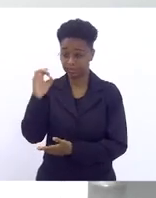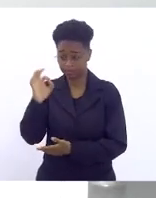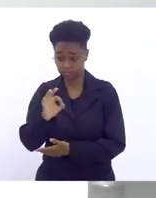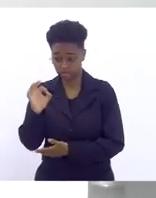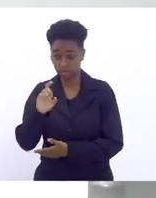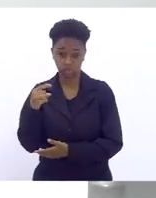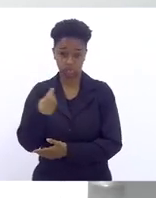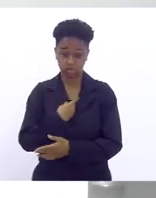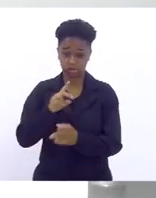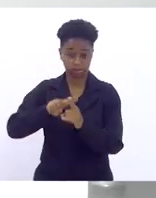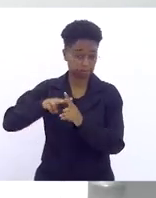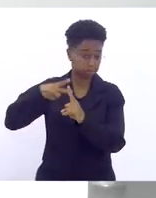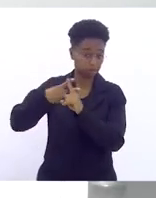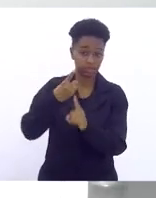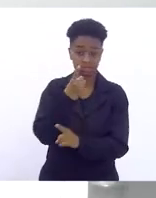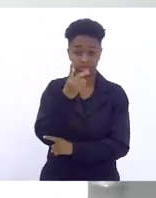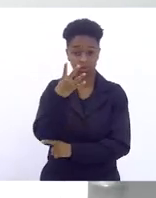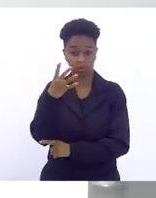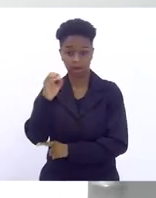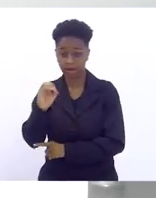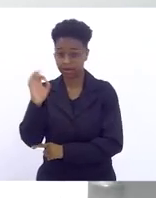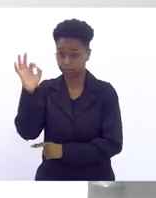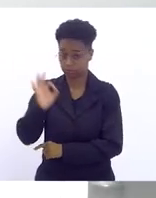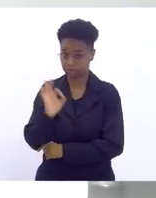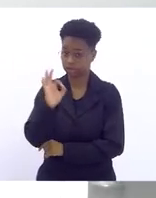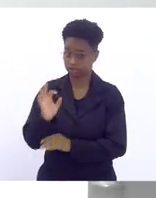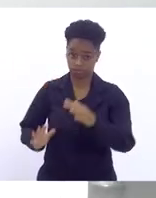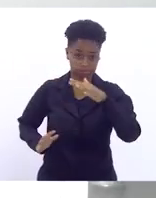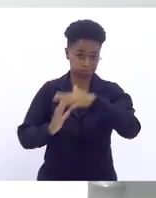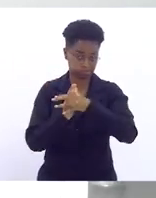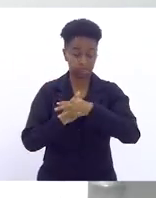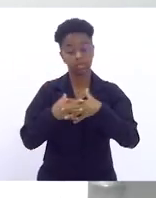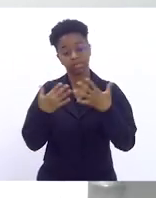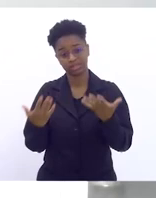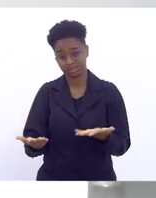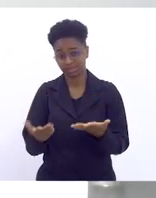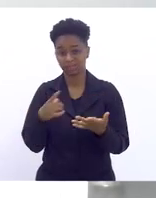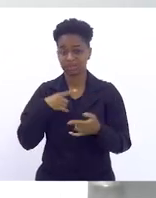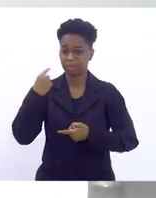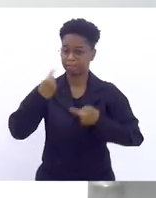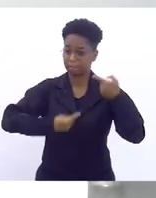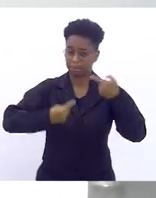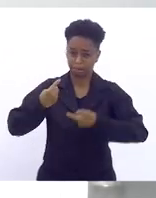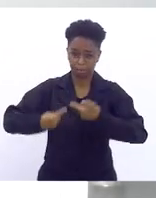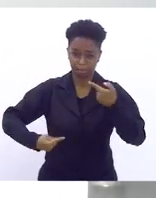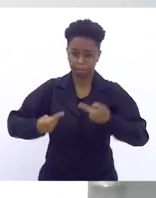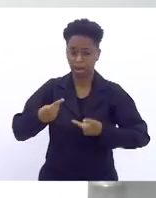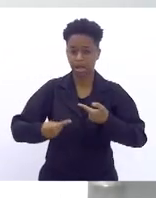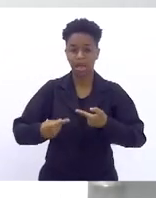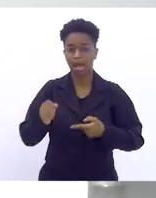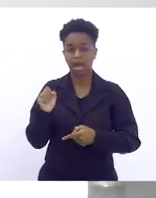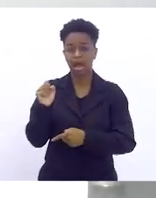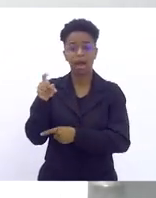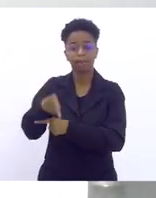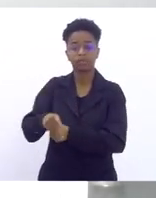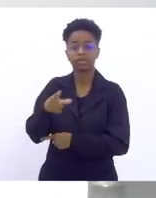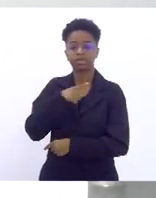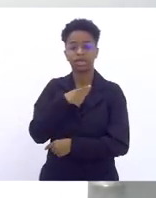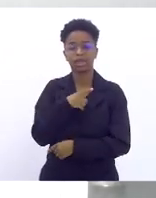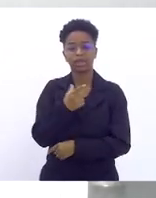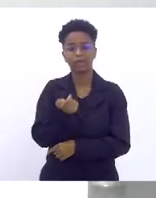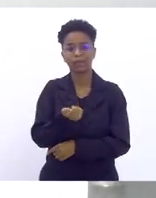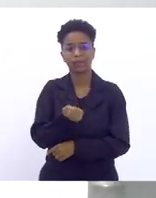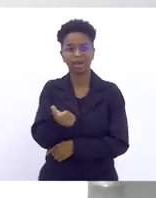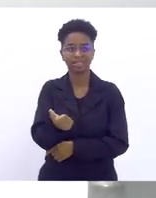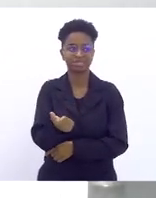140% né E aí perpassa uma discussão uma previdência onde você tem quase